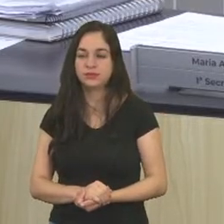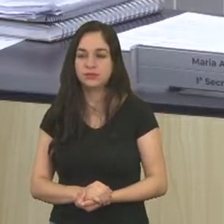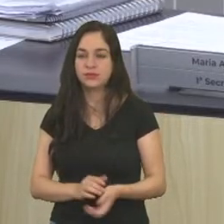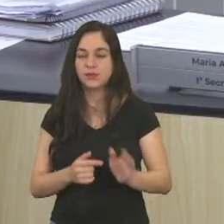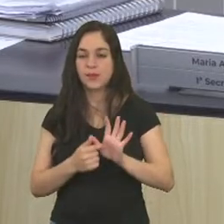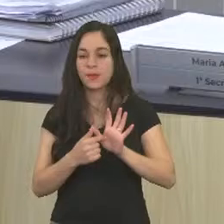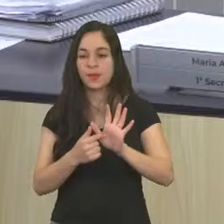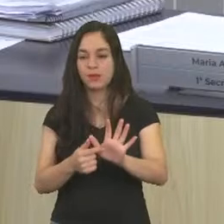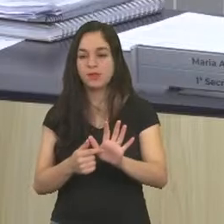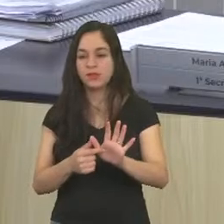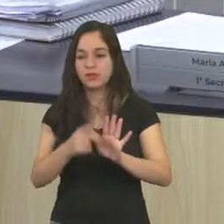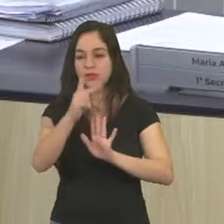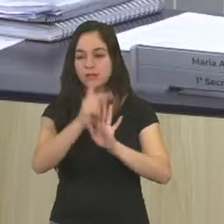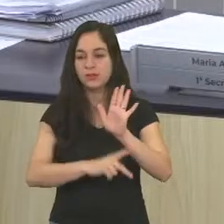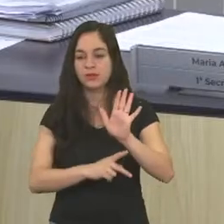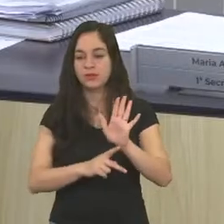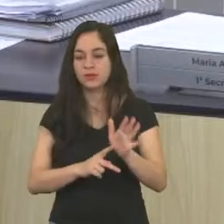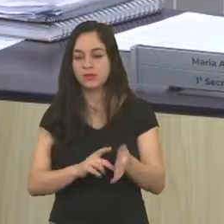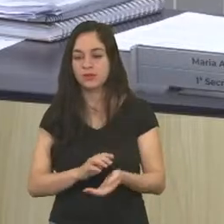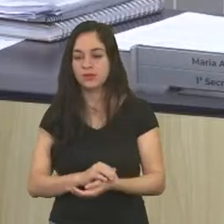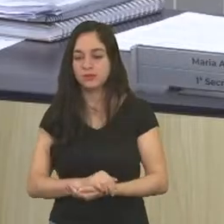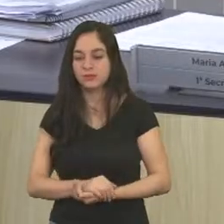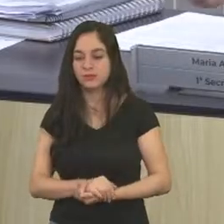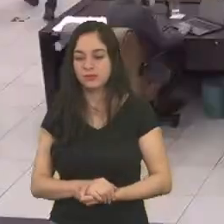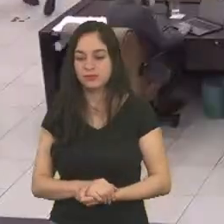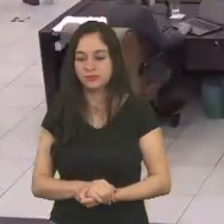Apresentação do projeto.